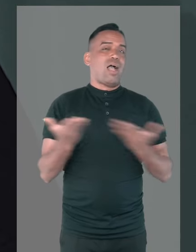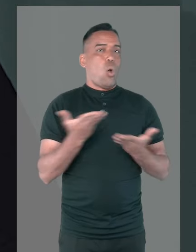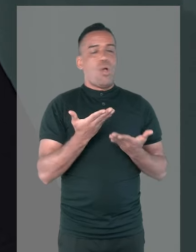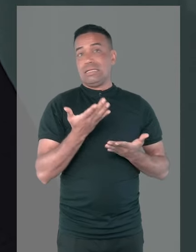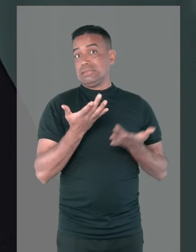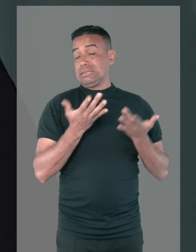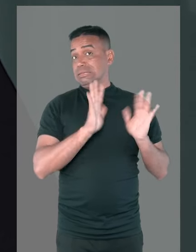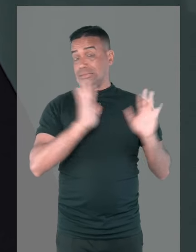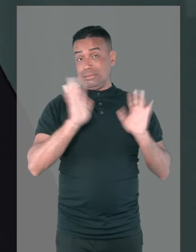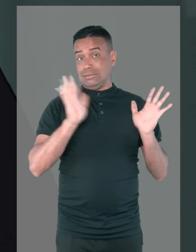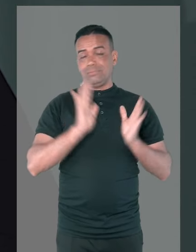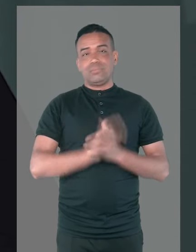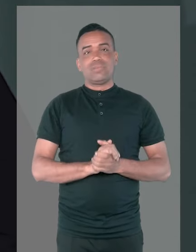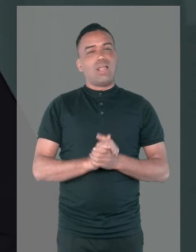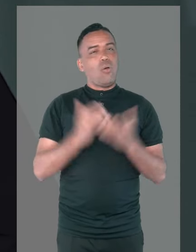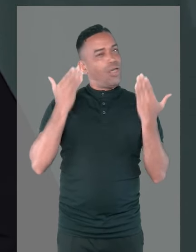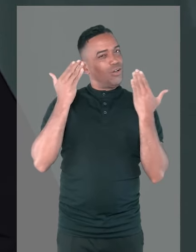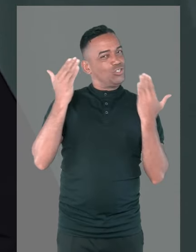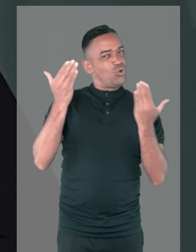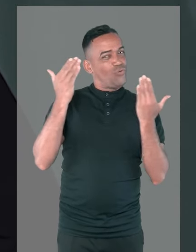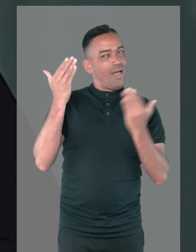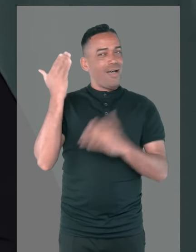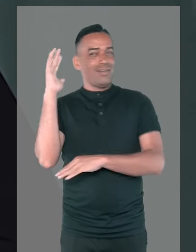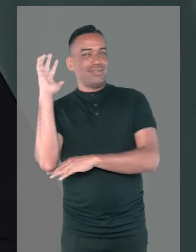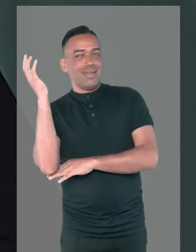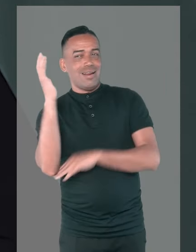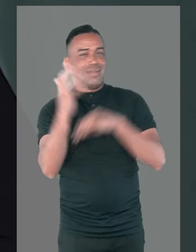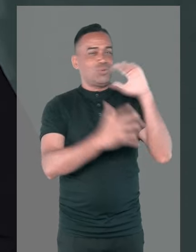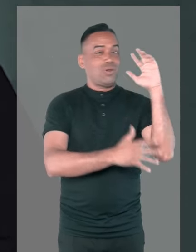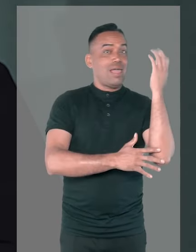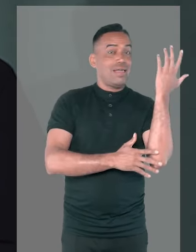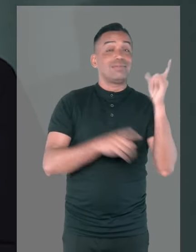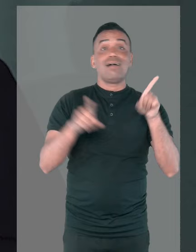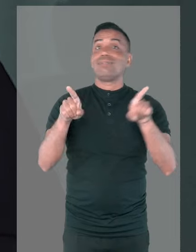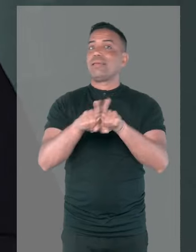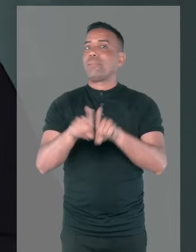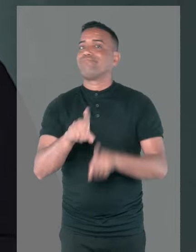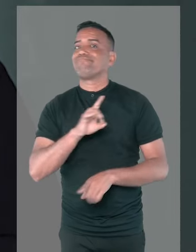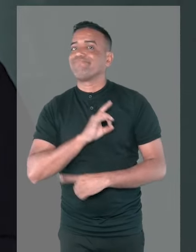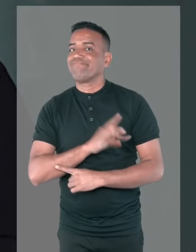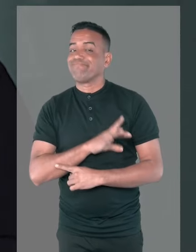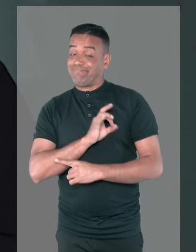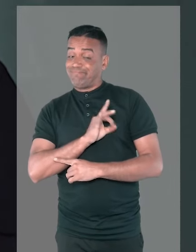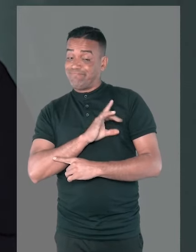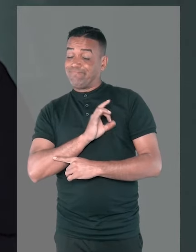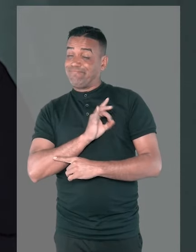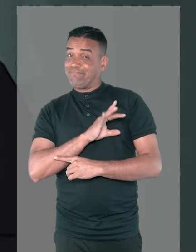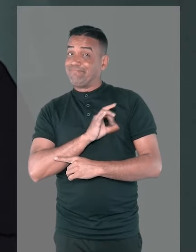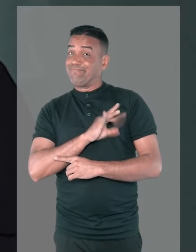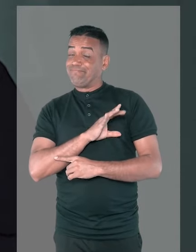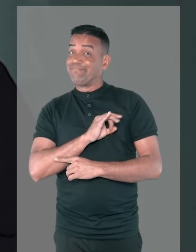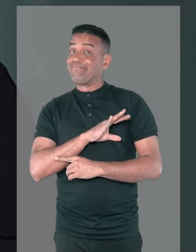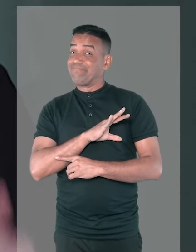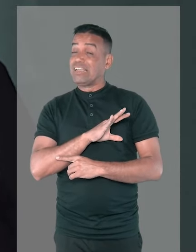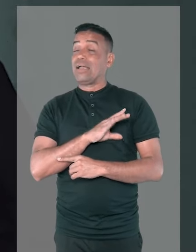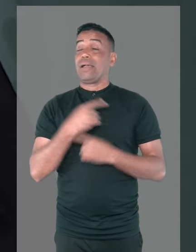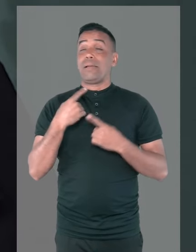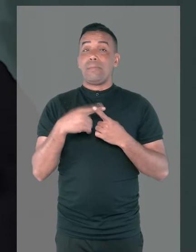grande desconfiança em relação à natureza, assim, e um medo que é crescente ao longo